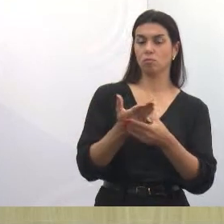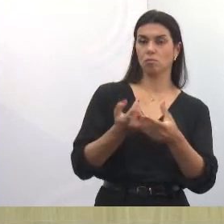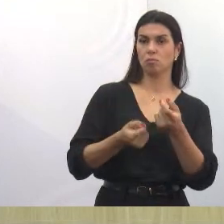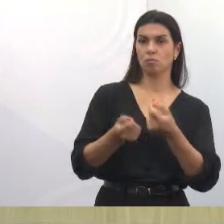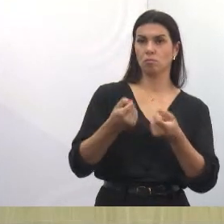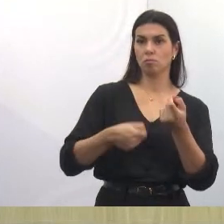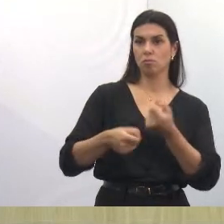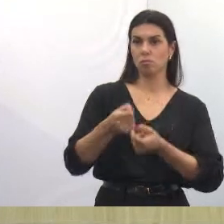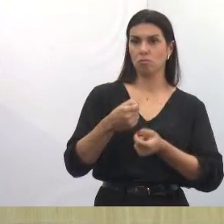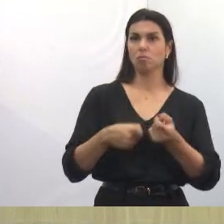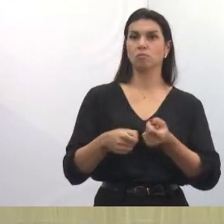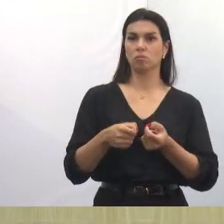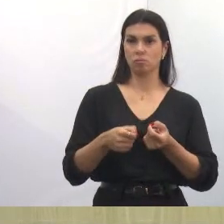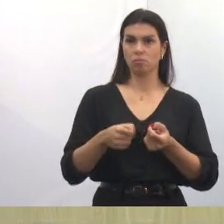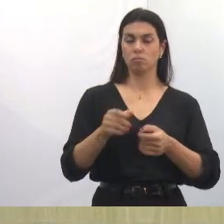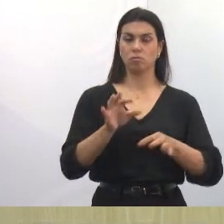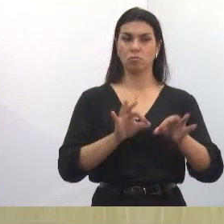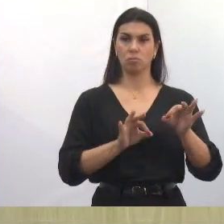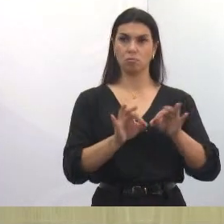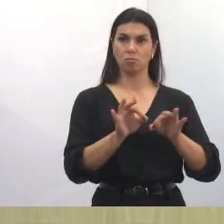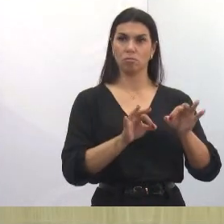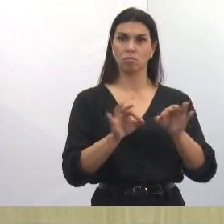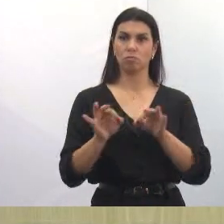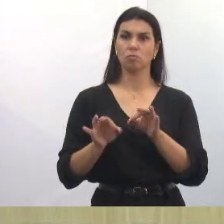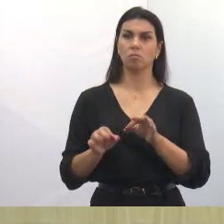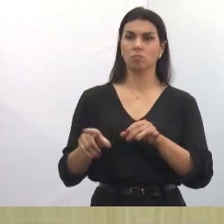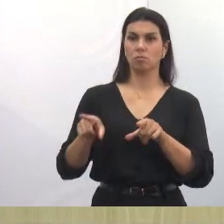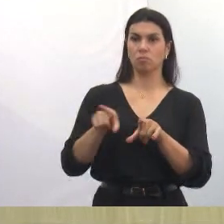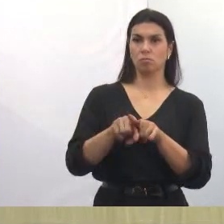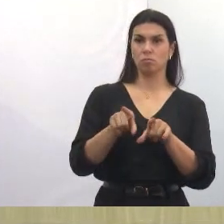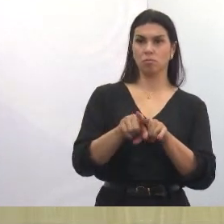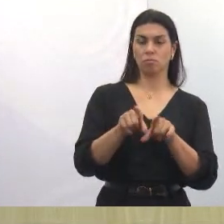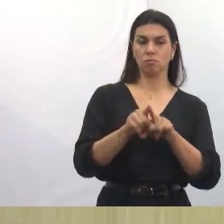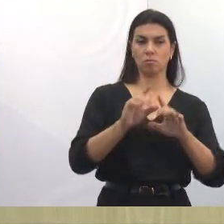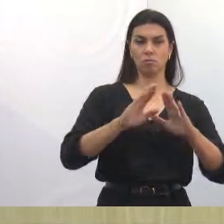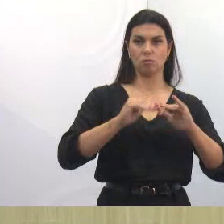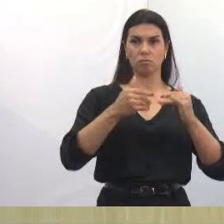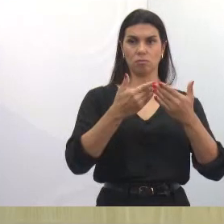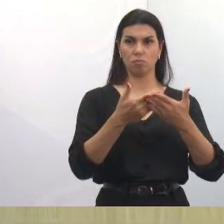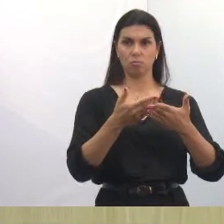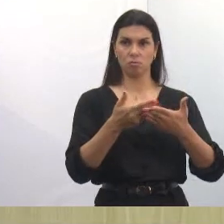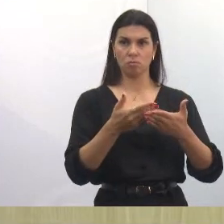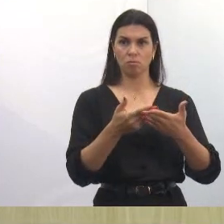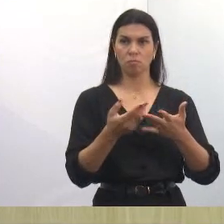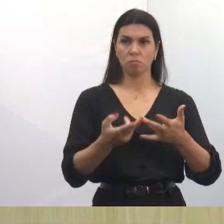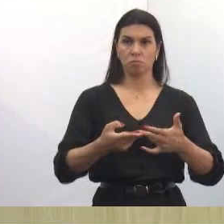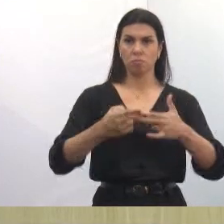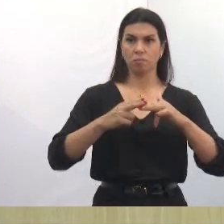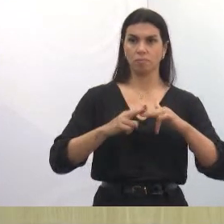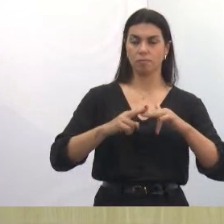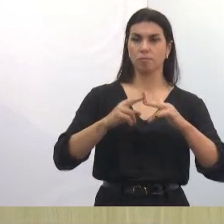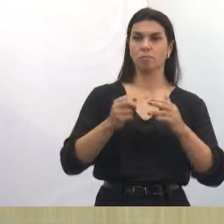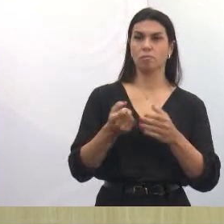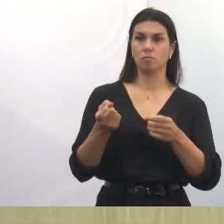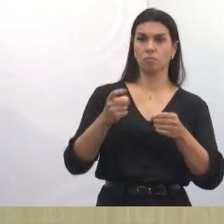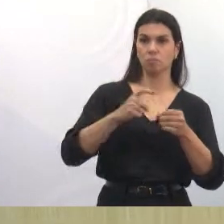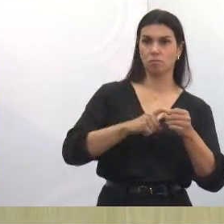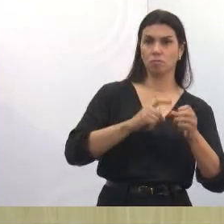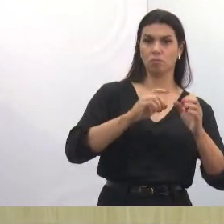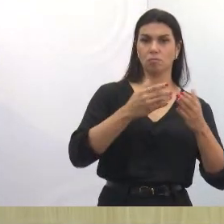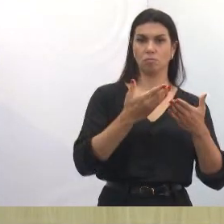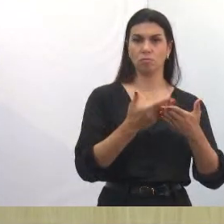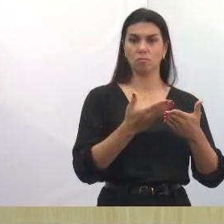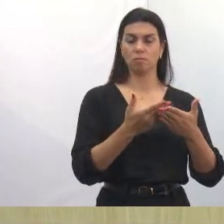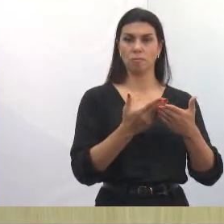administrativo e organizacional das escolas, considerando a retomada das aulas na